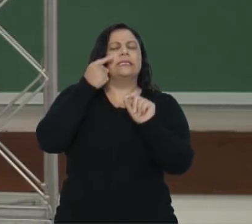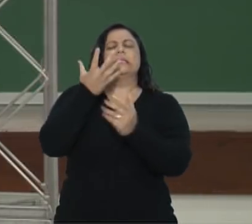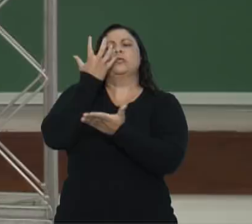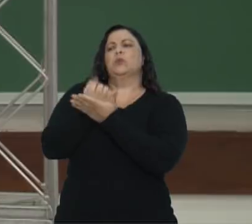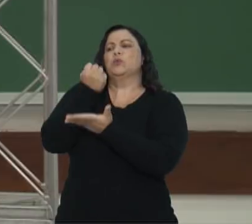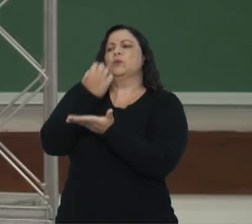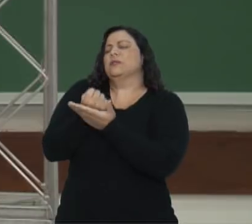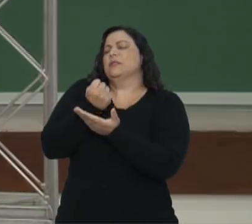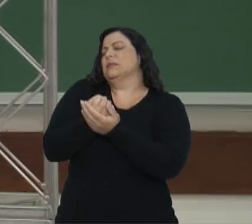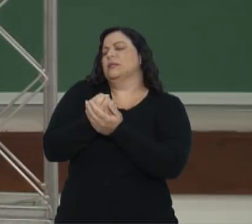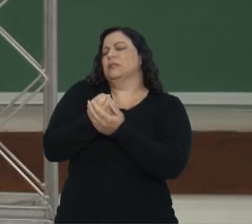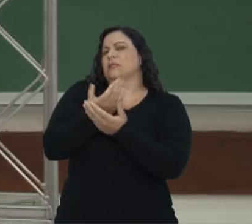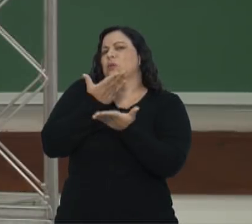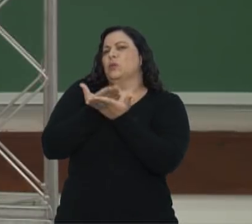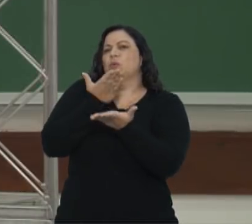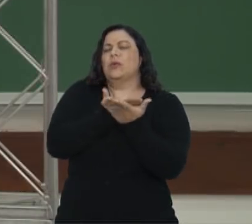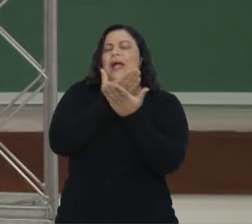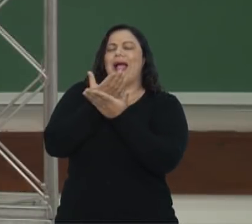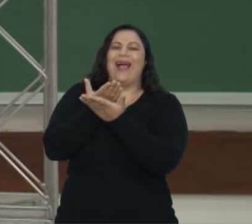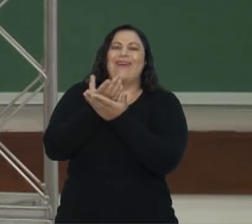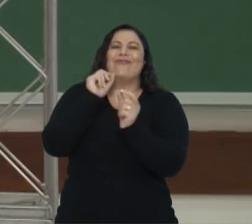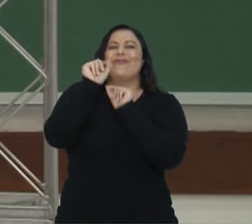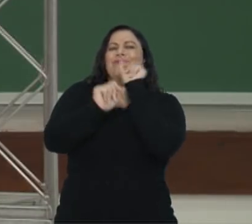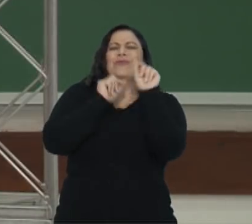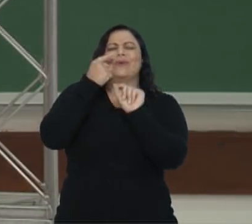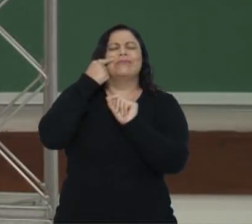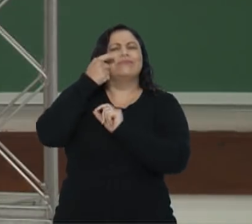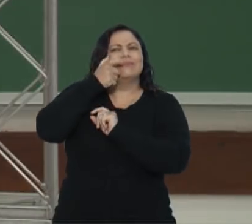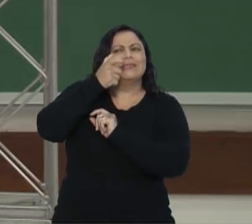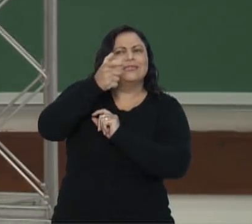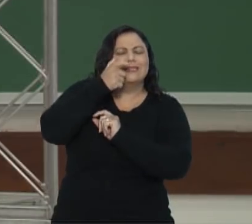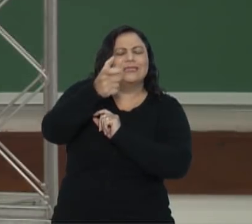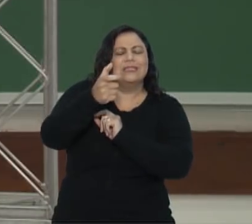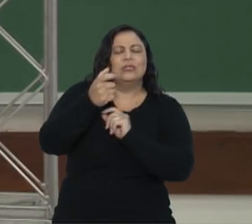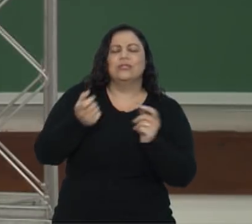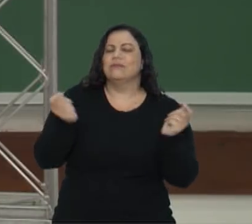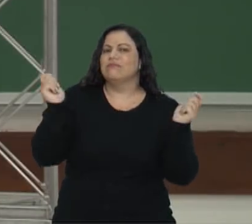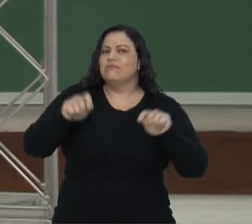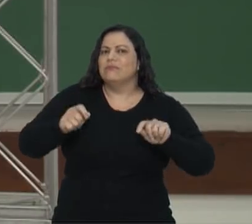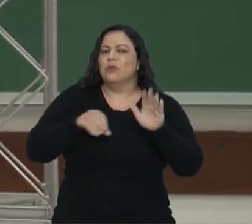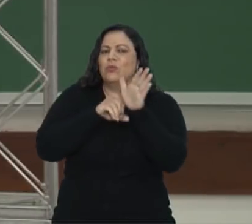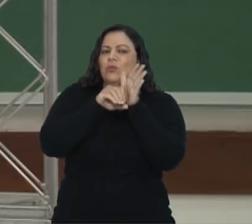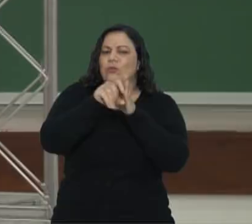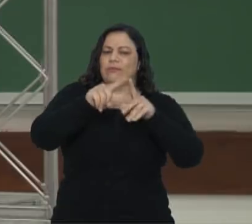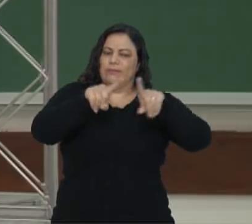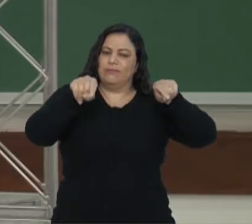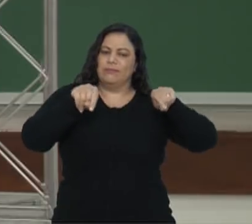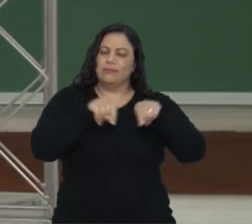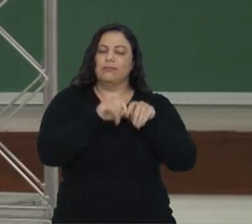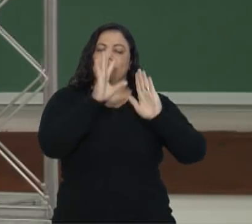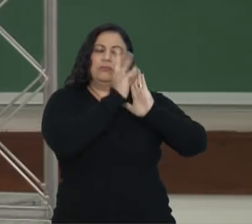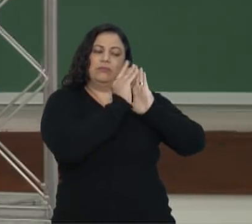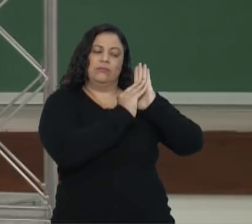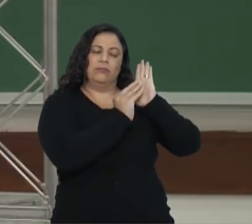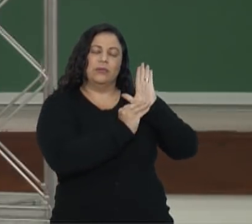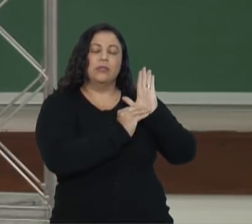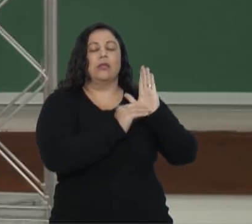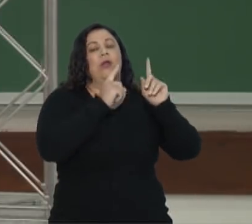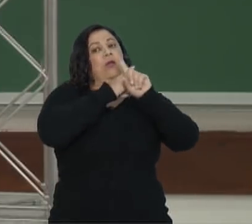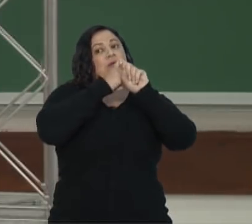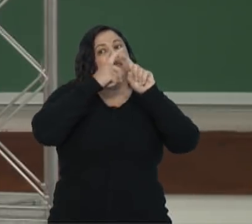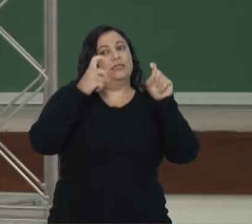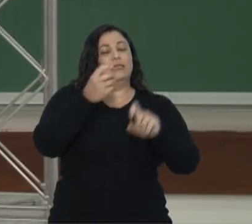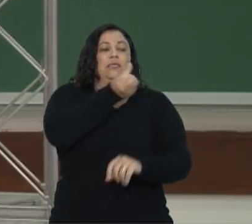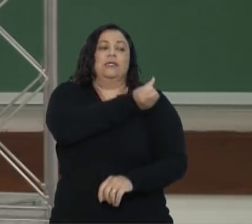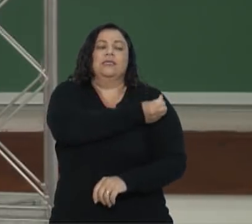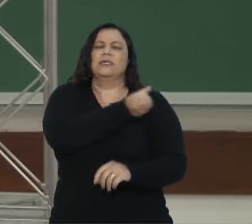onde? Pelo Classroom? Não esqueçam, ao acessar a aula, o material, o conteúdo de ciências do sexto ano,